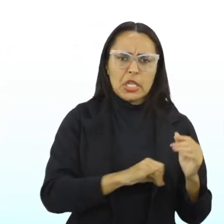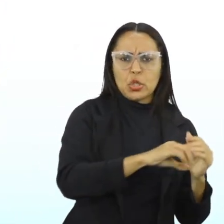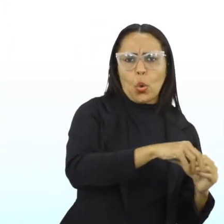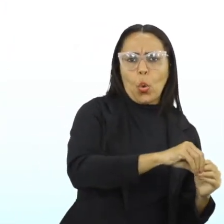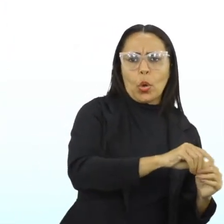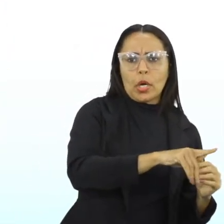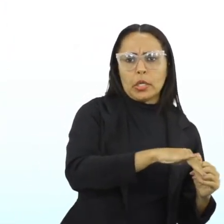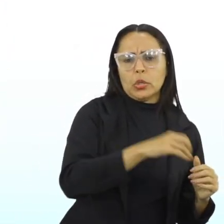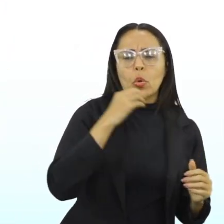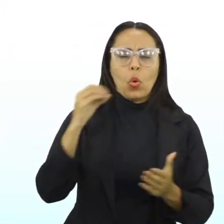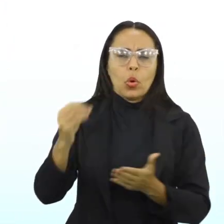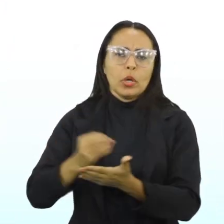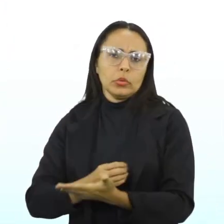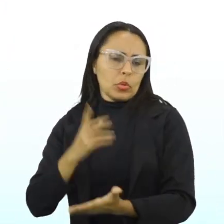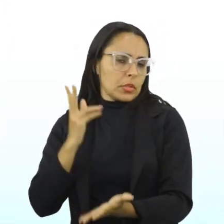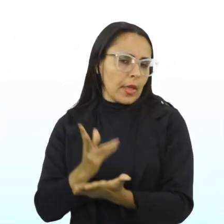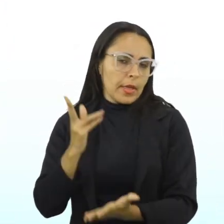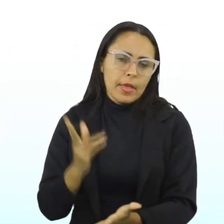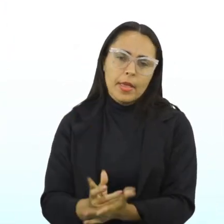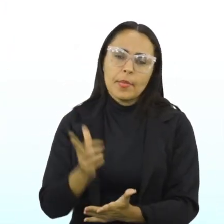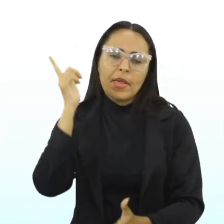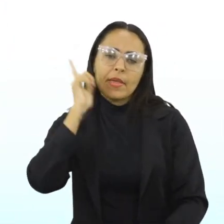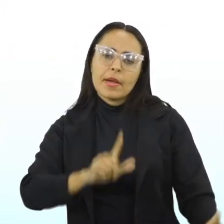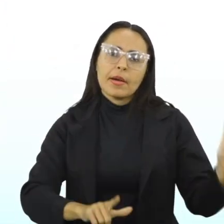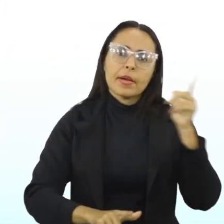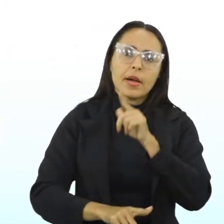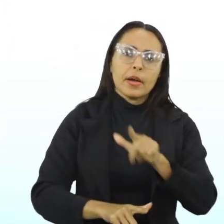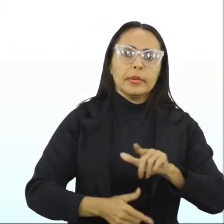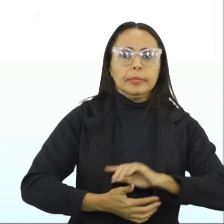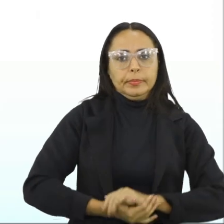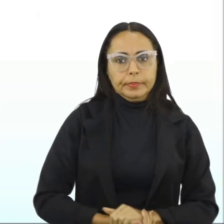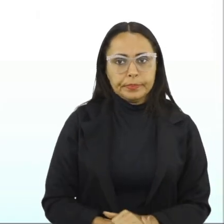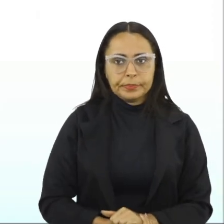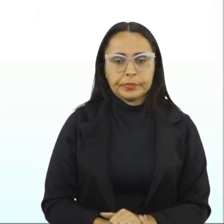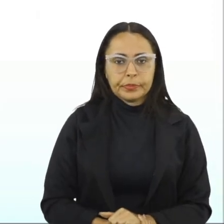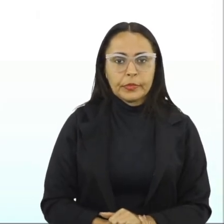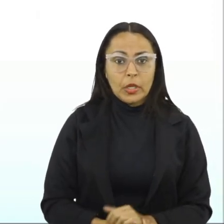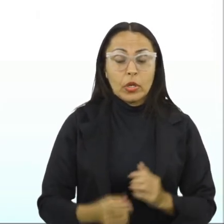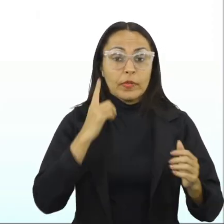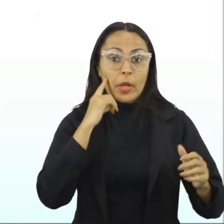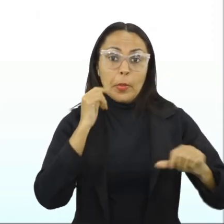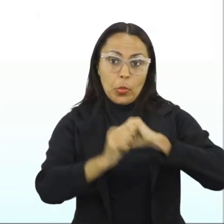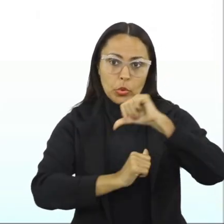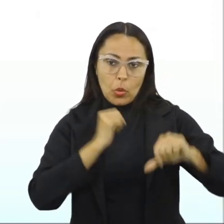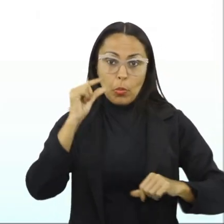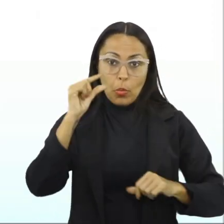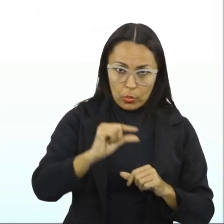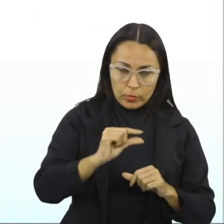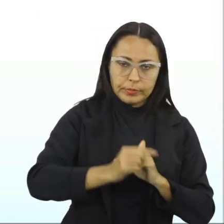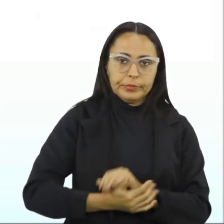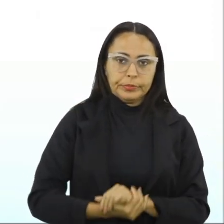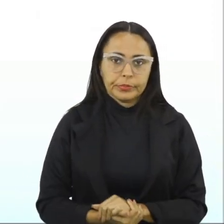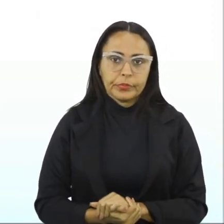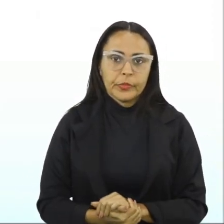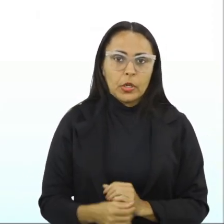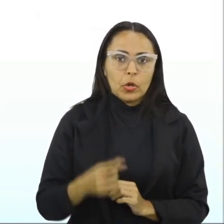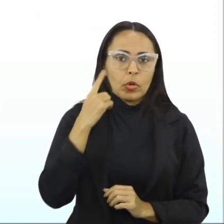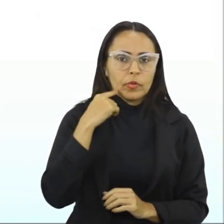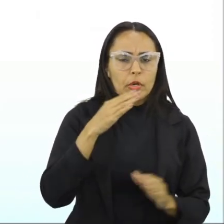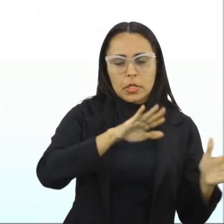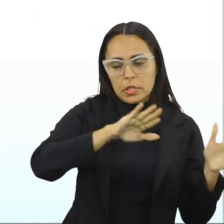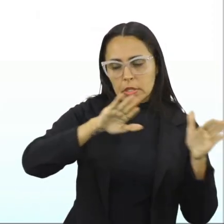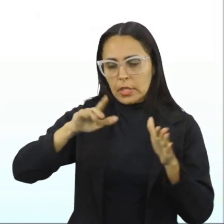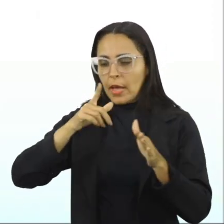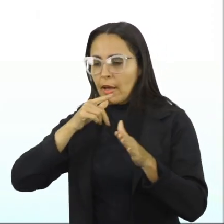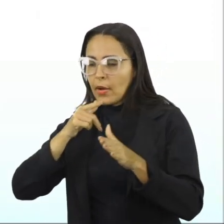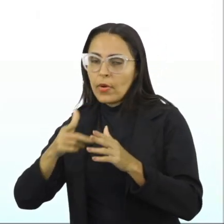se é orgânico, a água sempre ganha. Sempre. Léo, bota no quadro de novo. Agora vê como é que vai mudar um pouquinho, tá? Quando você sai da